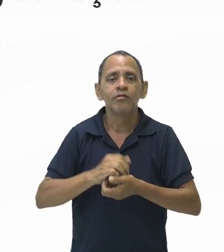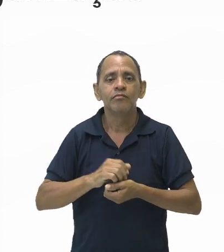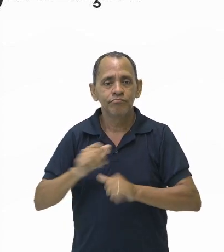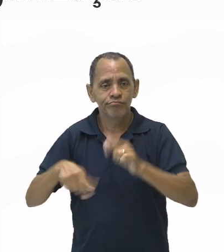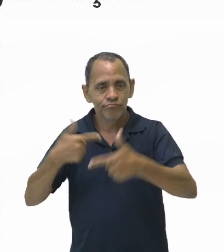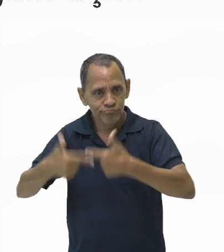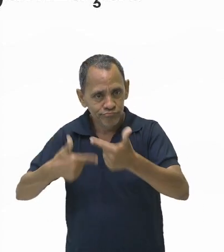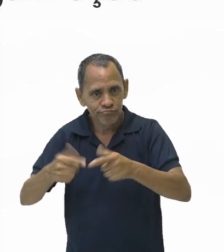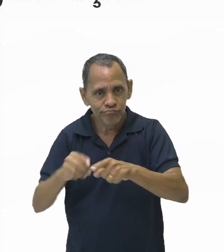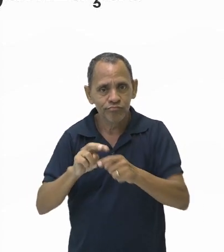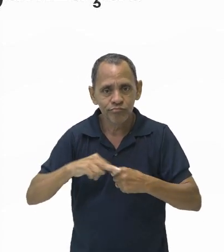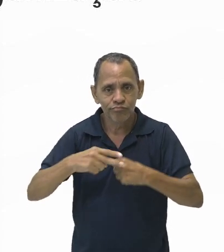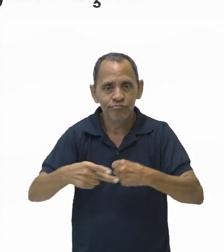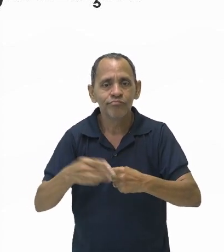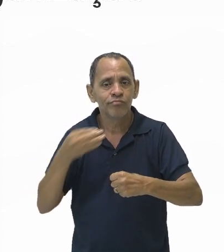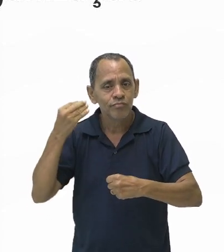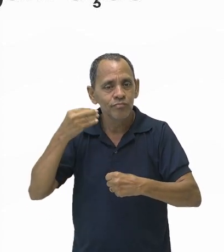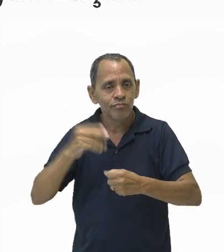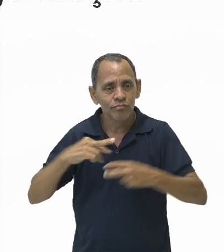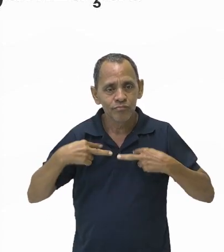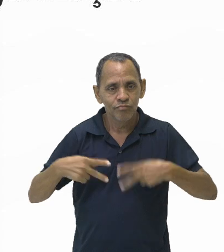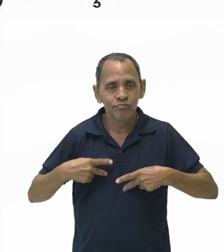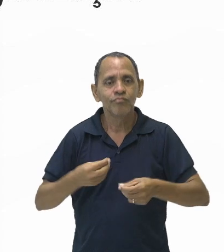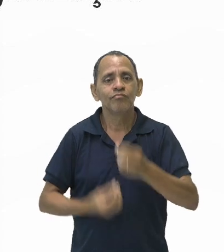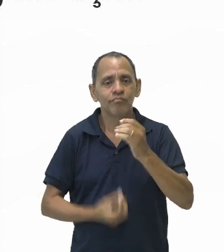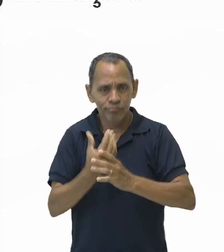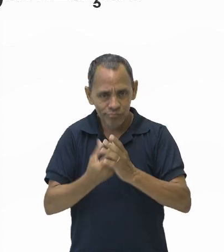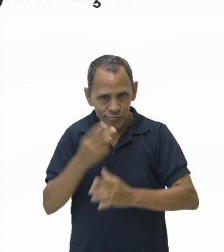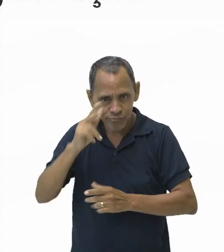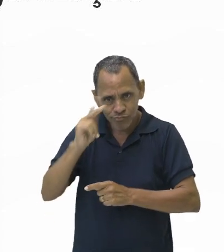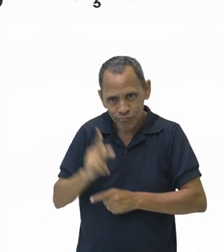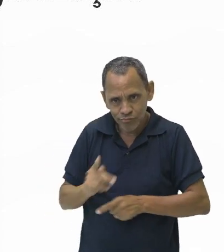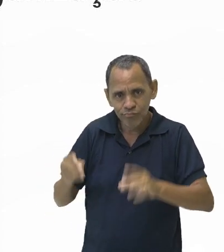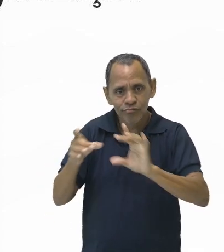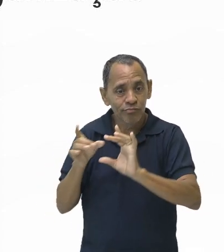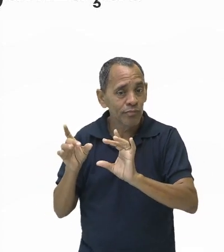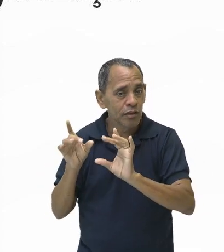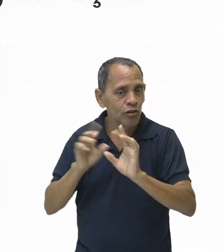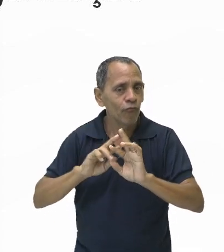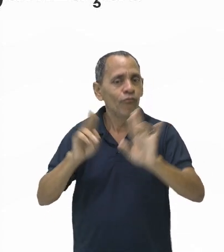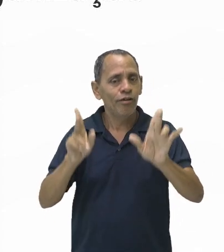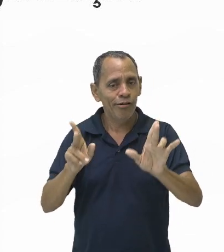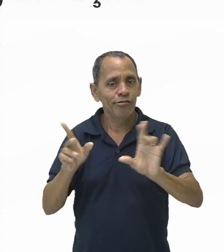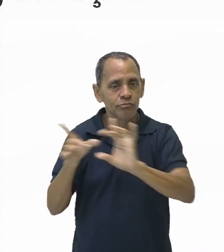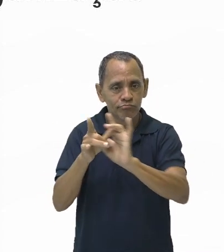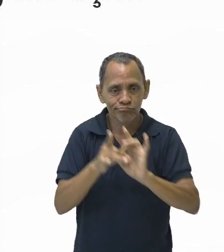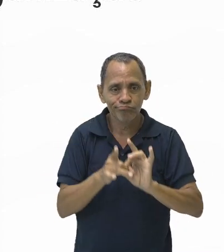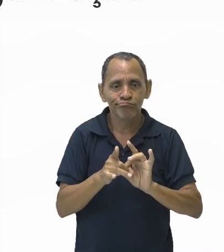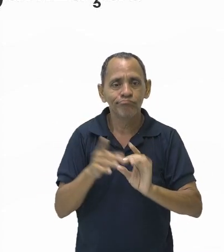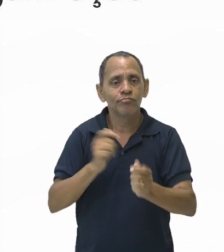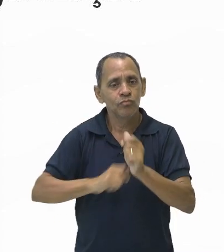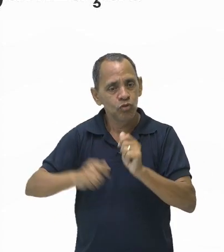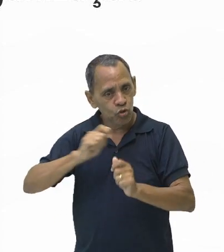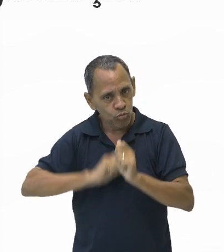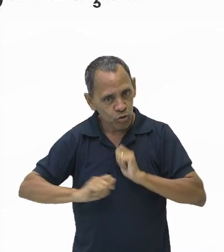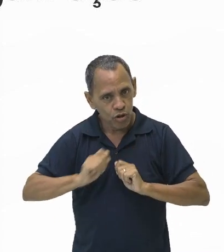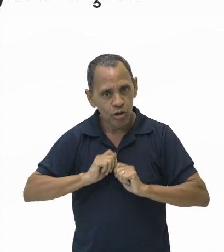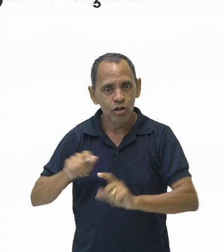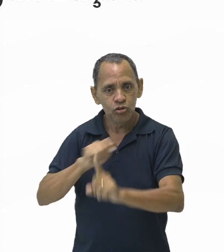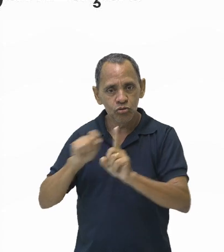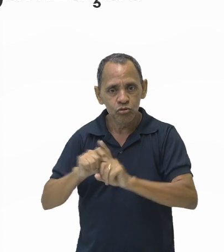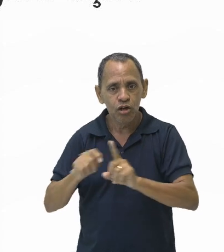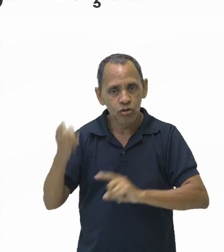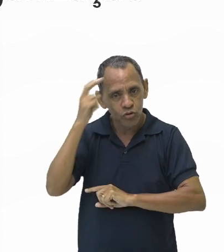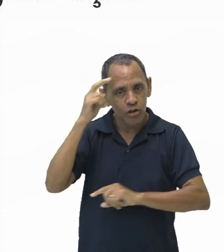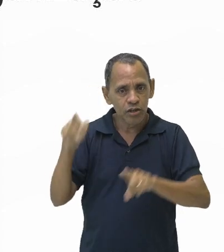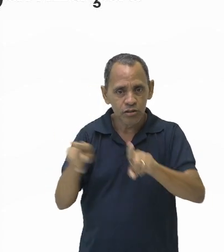experiências humanas estabelecidas historicamente em diferentes contextos culturais e sociais. Formas de organização